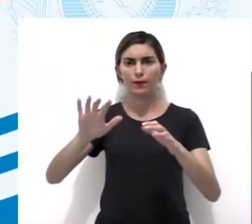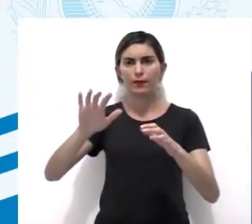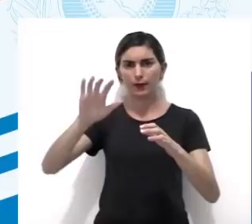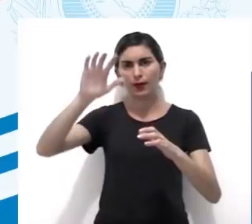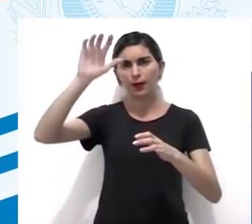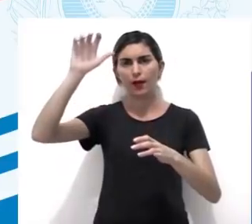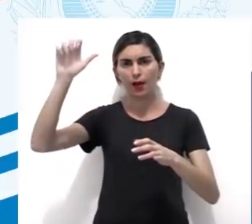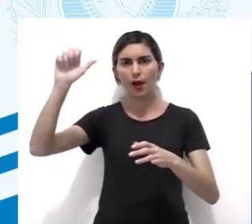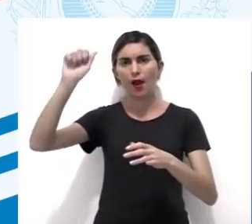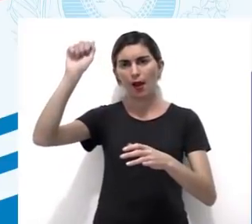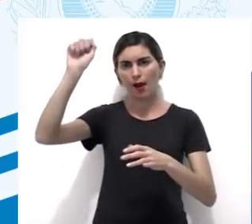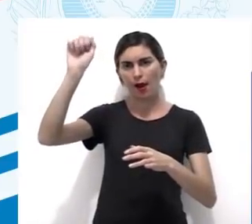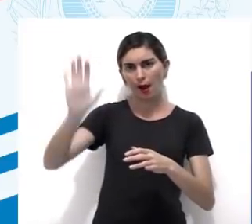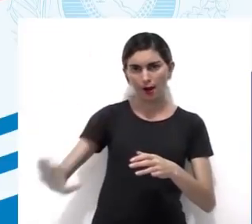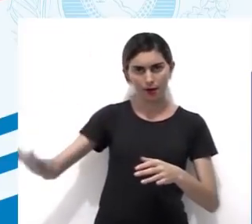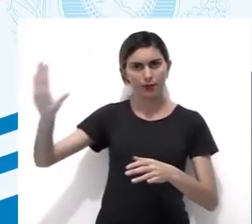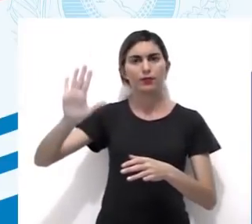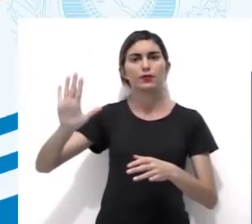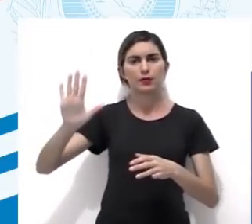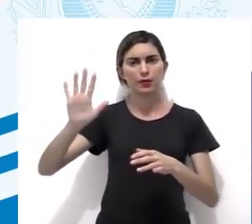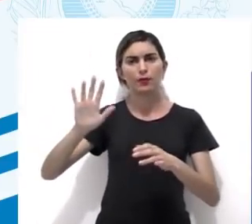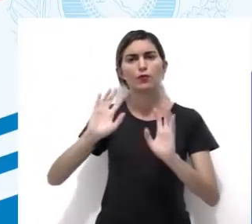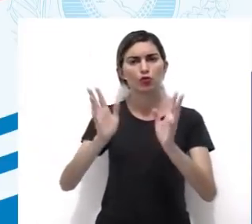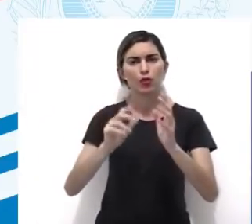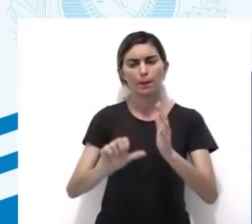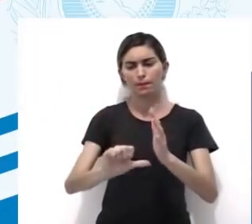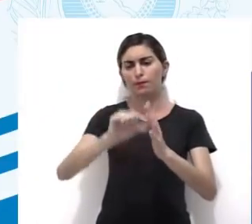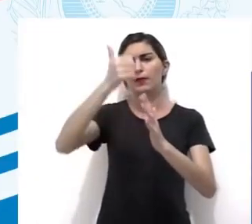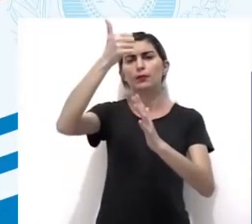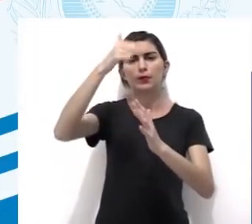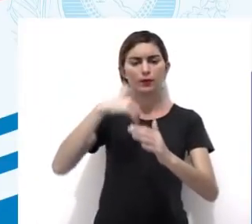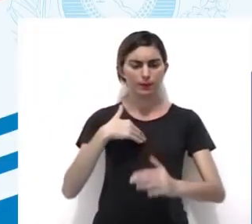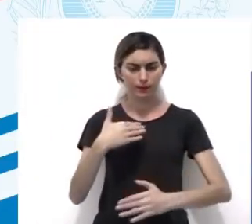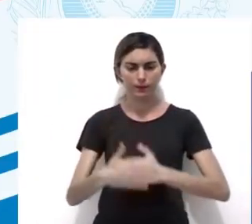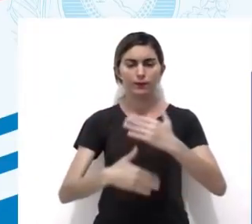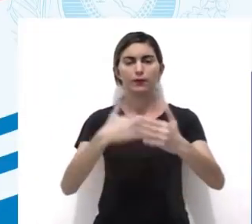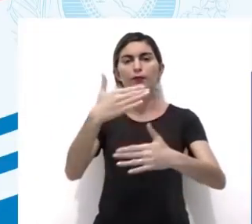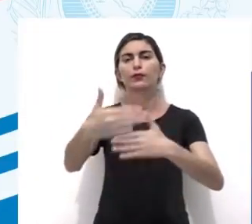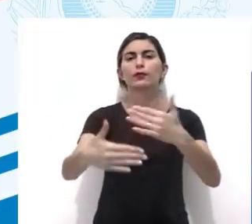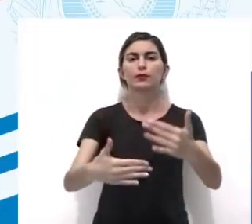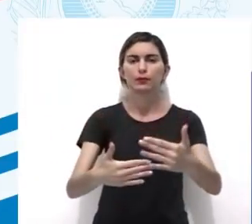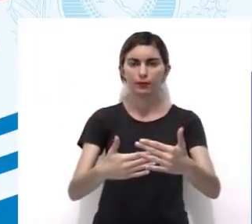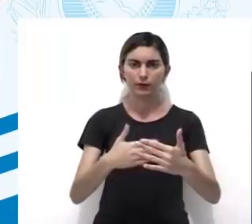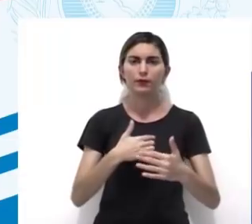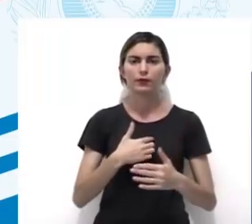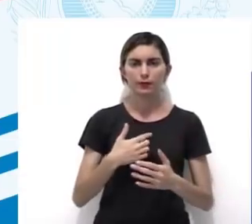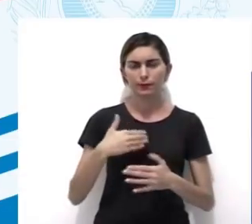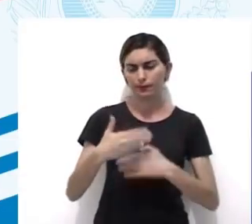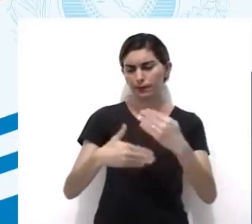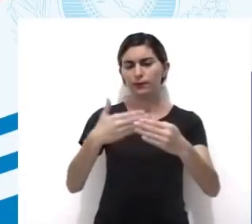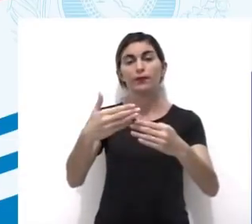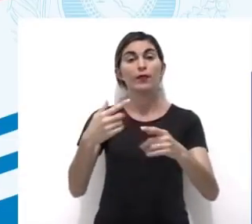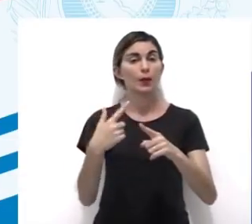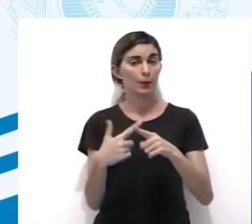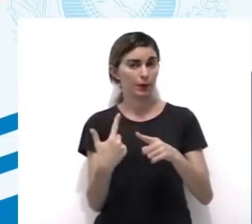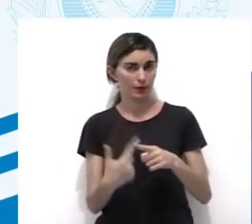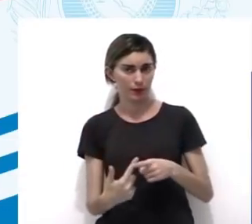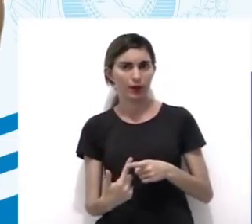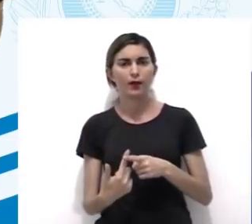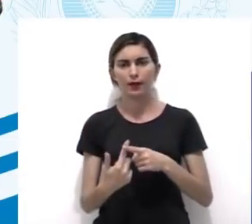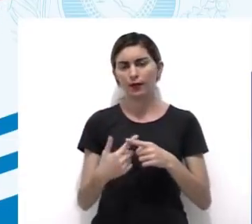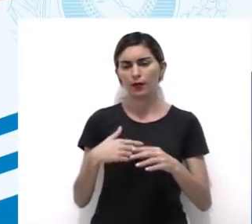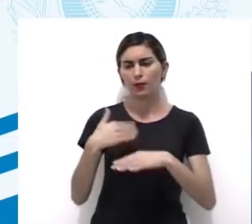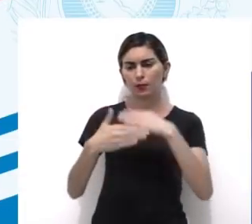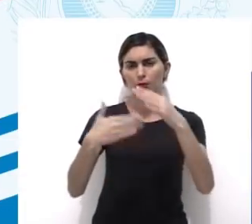asiático já eram os primeiros passos para esse processo, né, se saturar, né, porque isso advém de